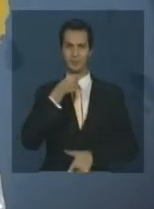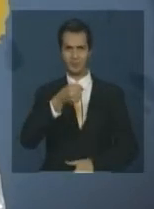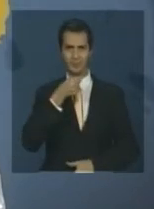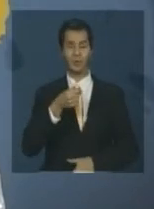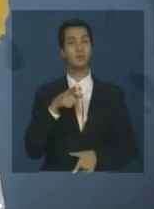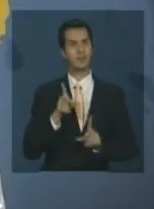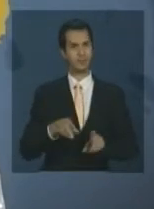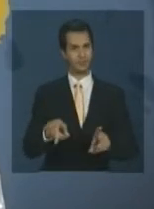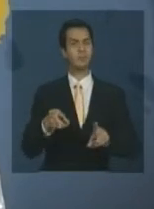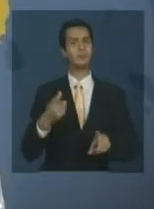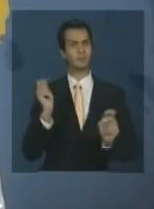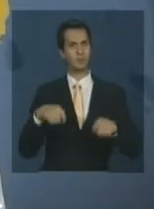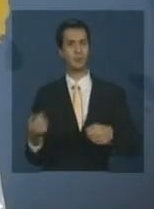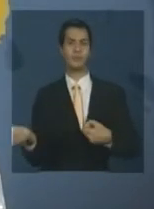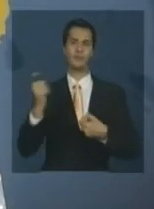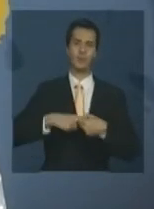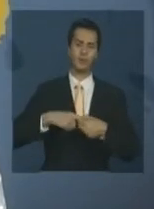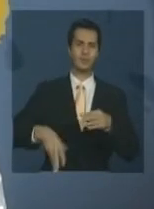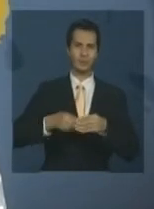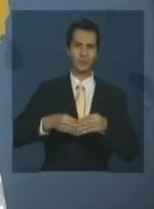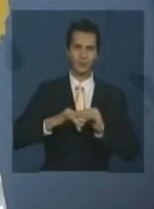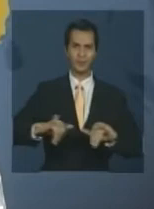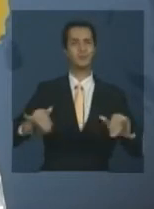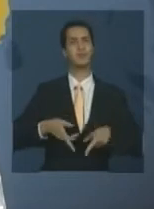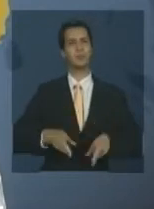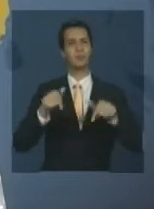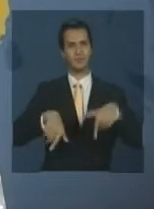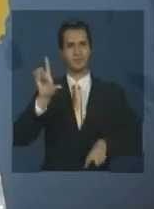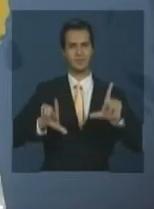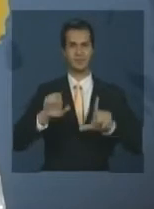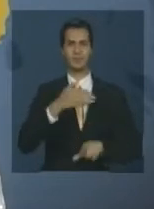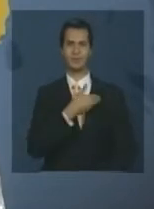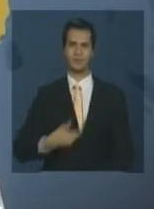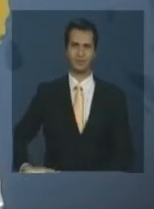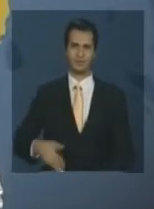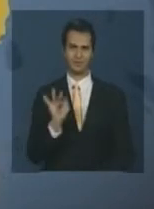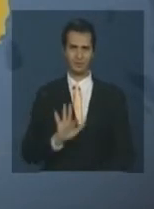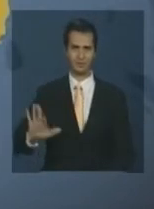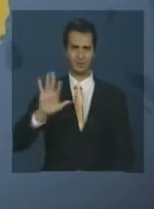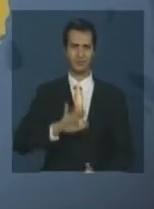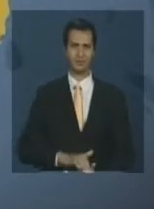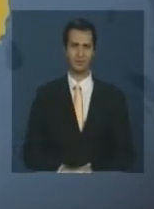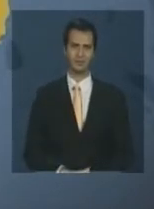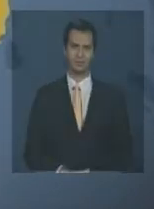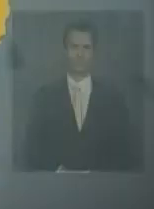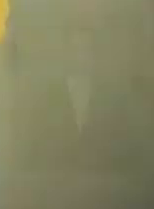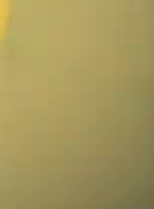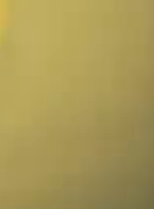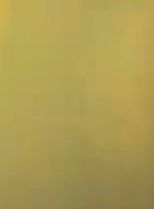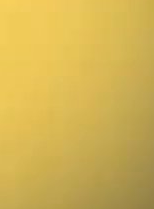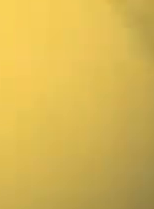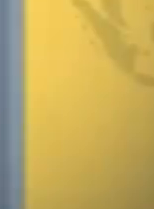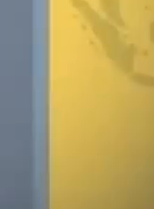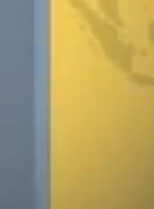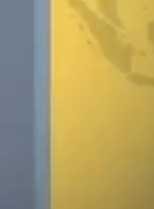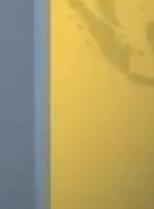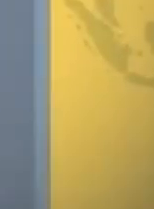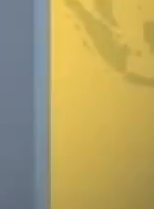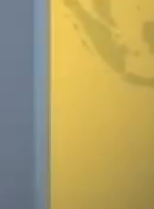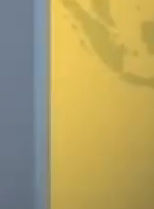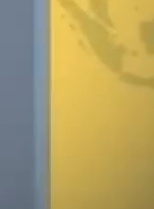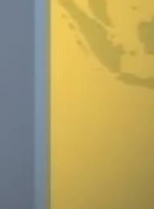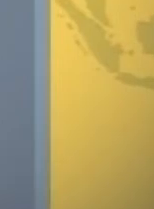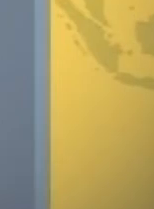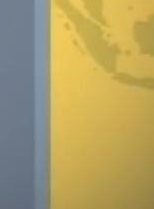podemos voltar a qualquer momento com outras informações. Continue com a gente, NBR, a TV do Governo Federal.